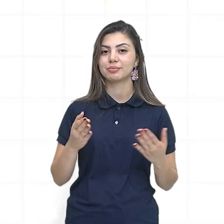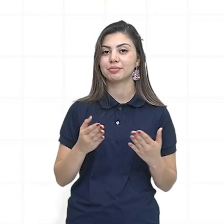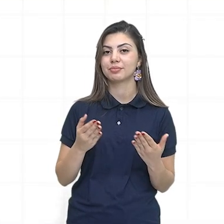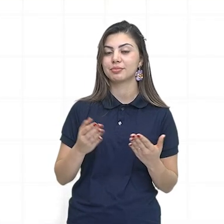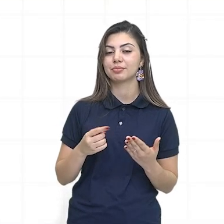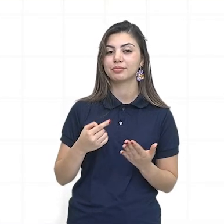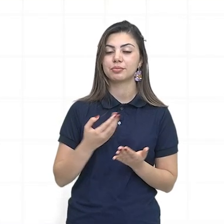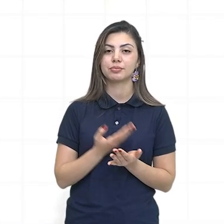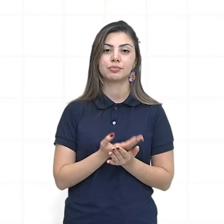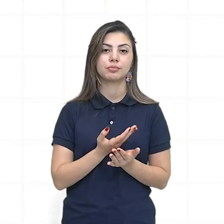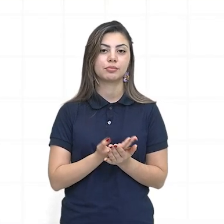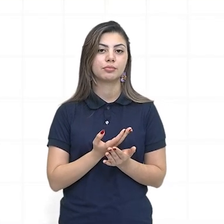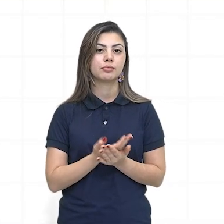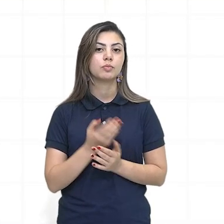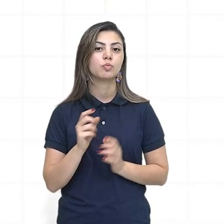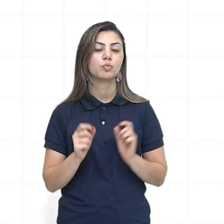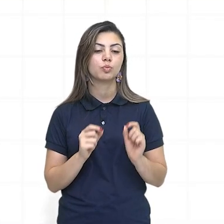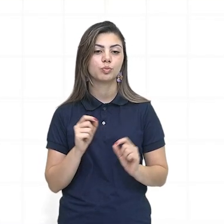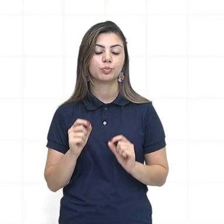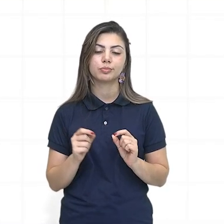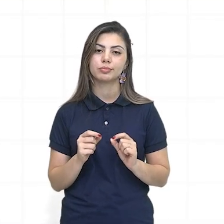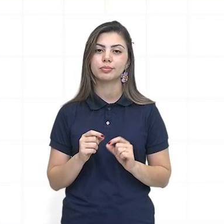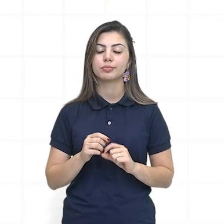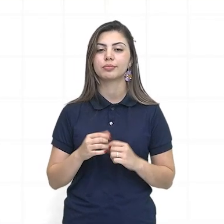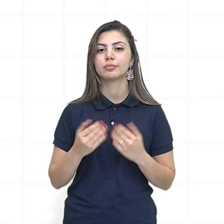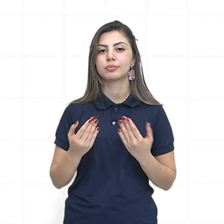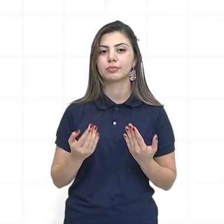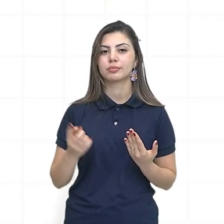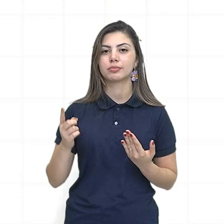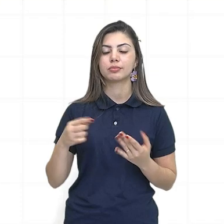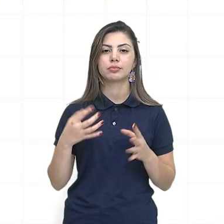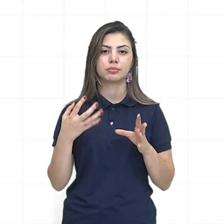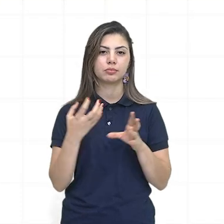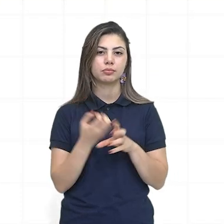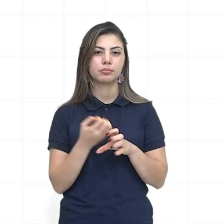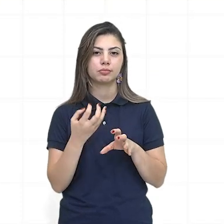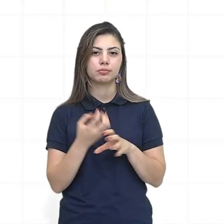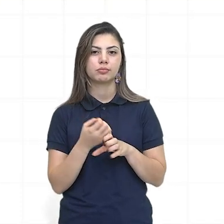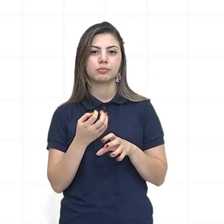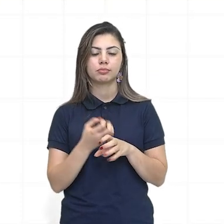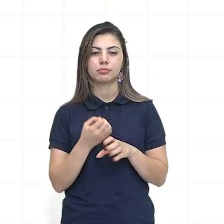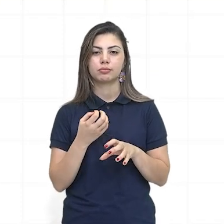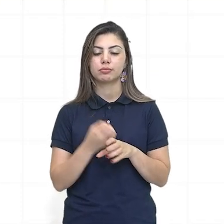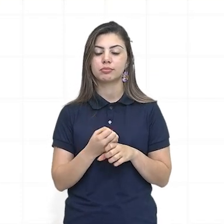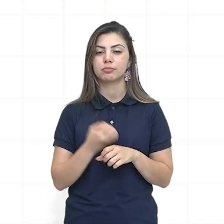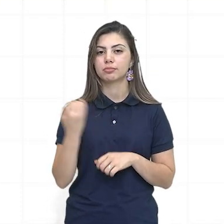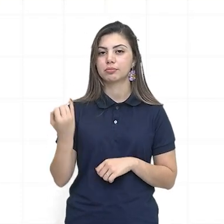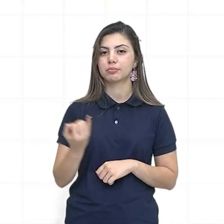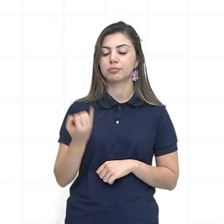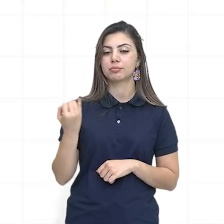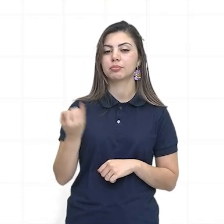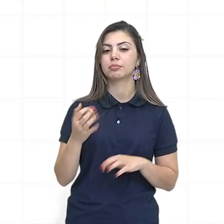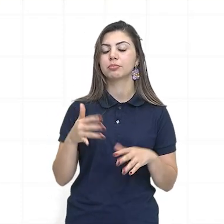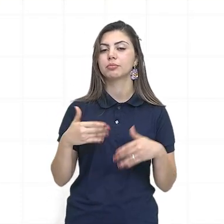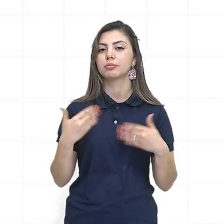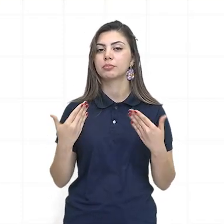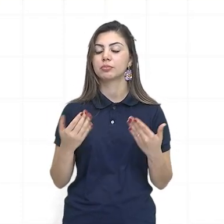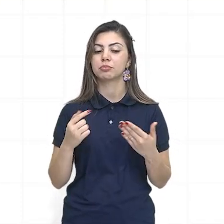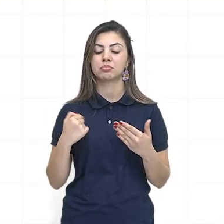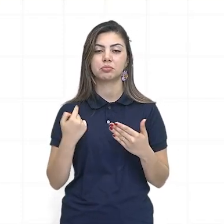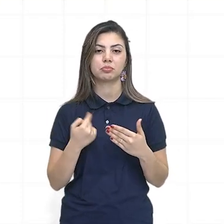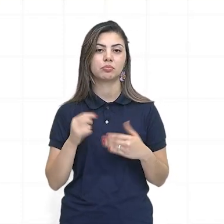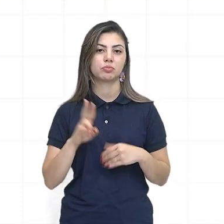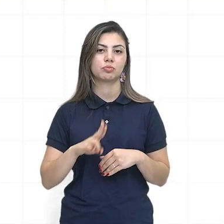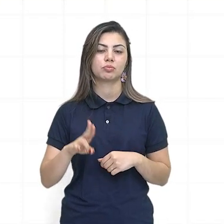vamos falar aqui, né, de uma das operações, né, da aritmética aqui que